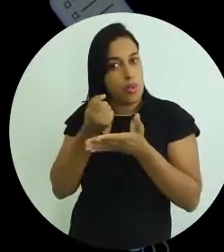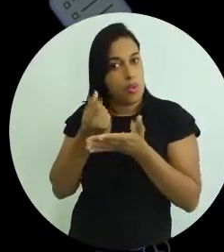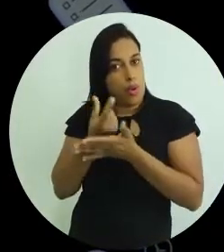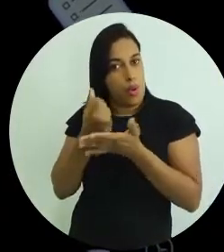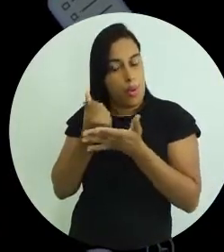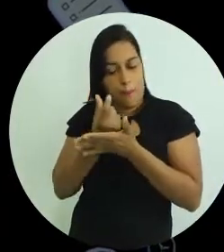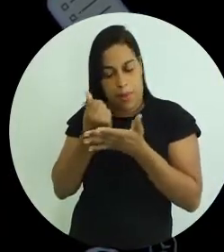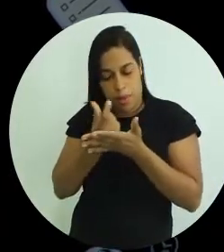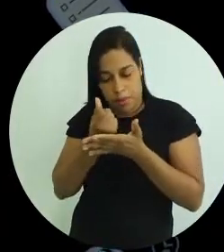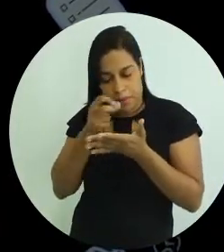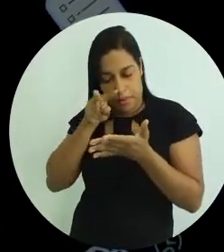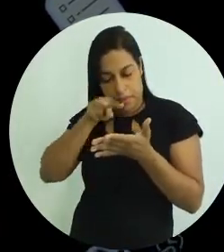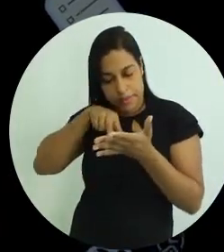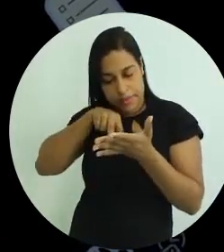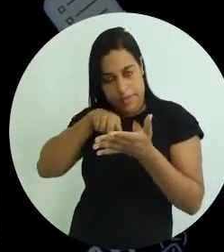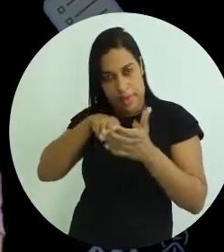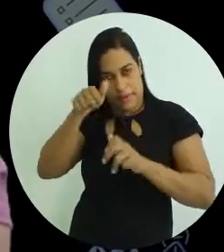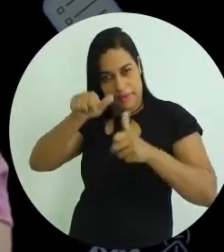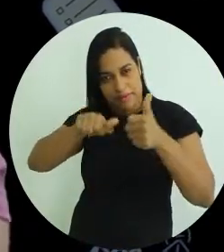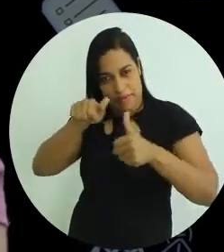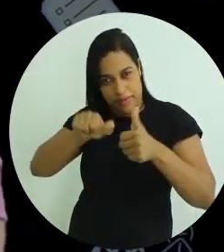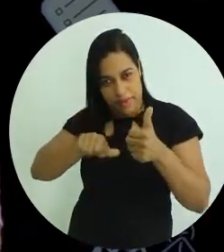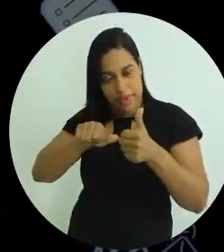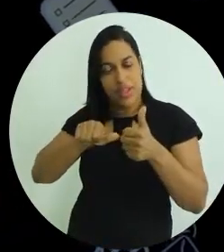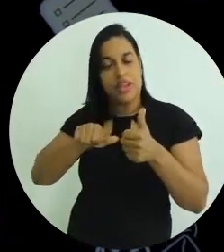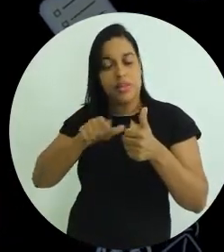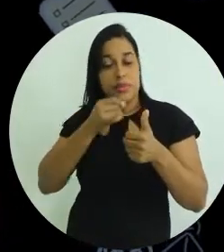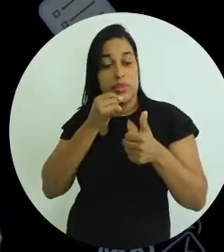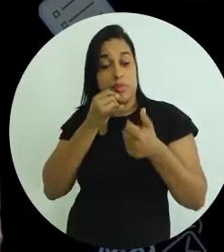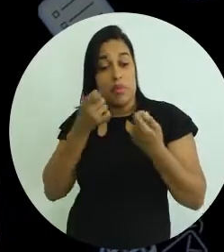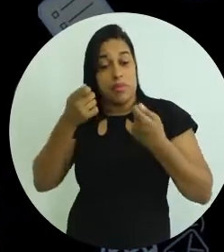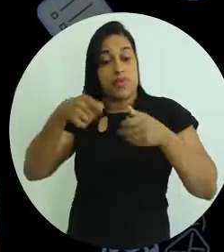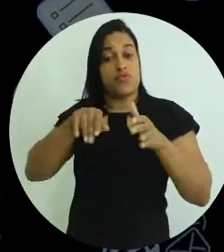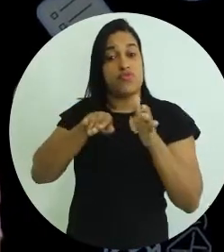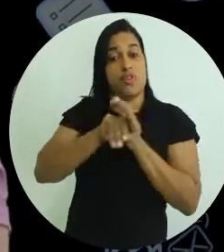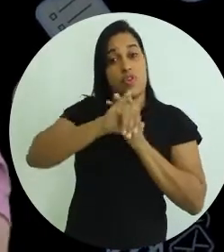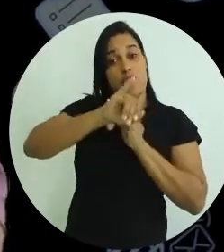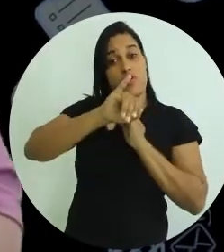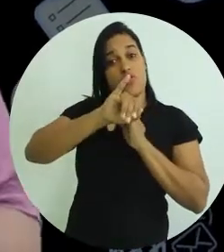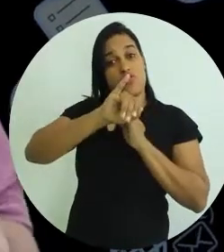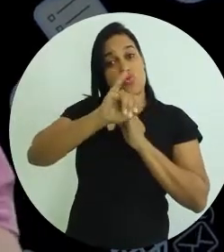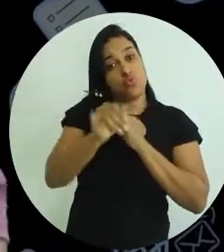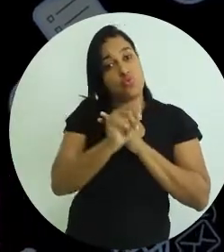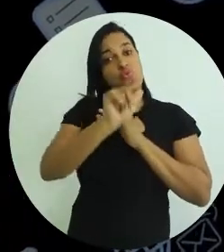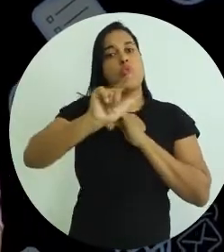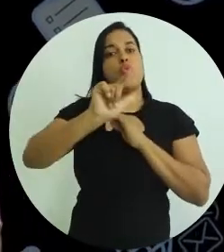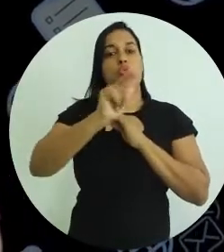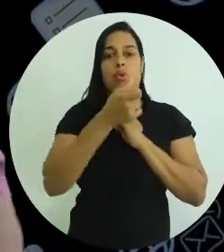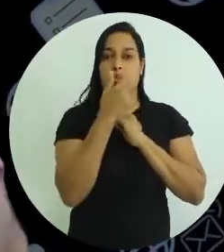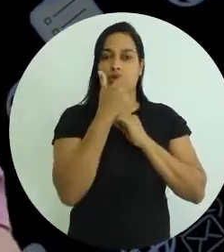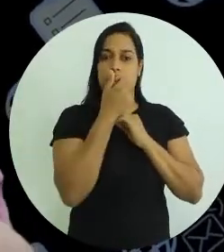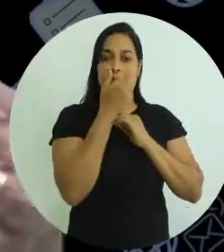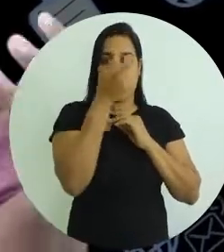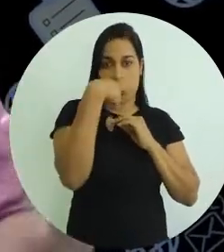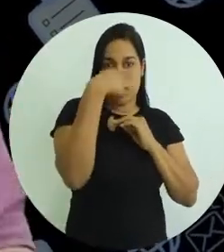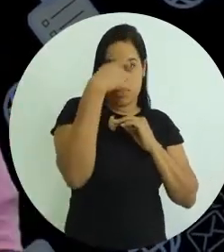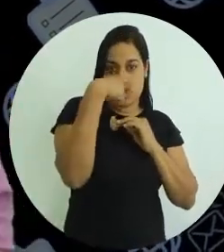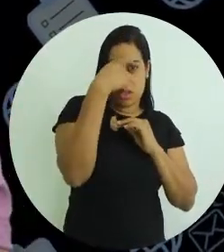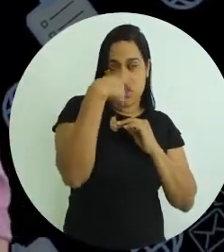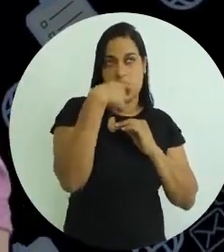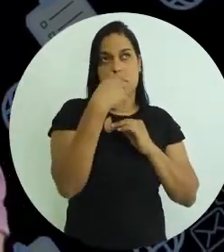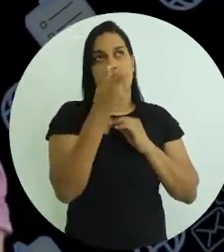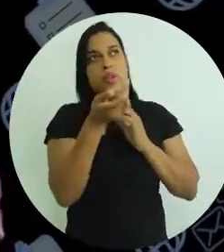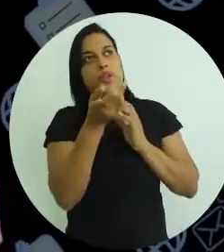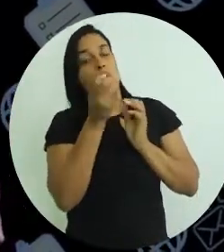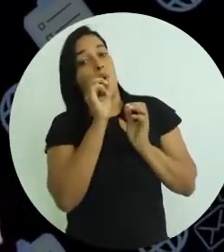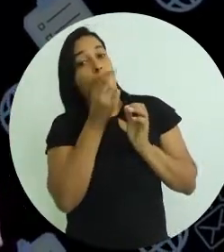mas toda vez que eu preciso chegar no mês de julho, essa demanda por um remédio de gripe ou uma vitamina C